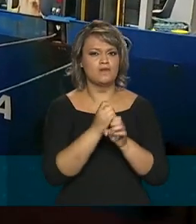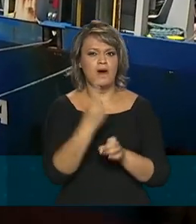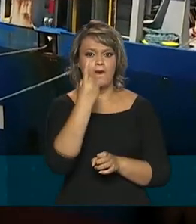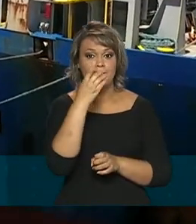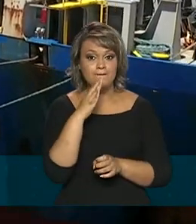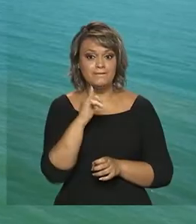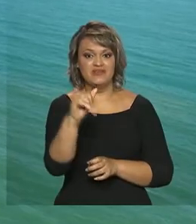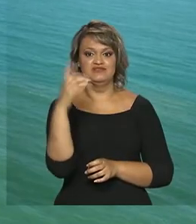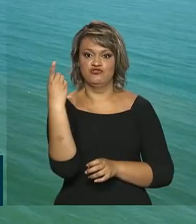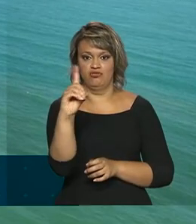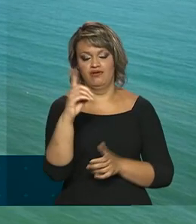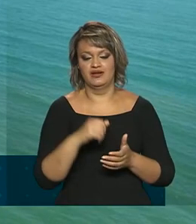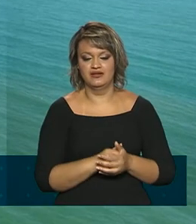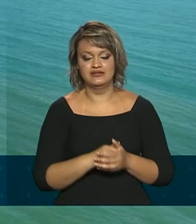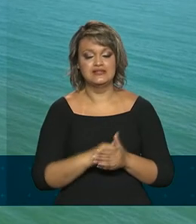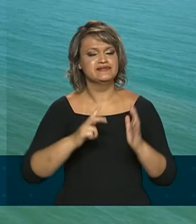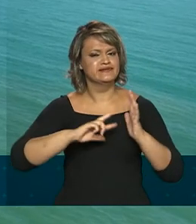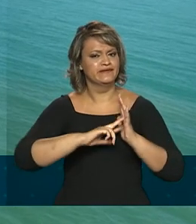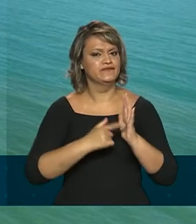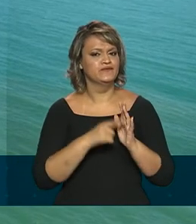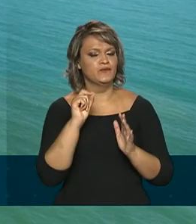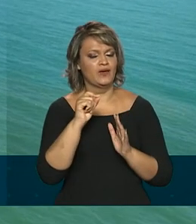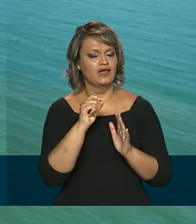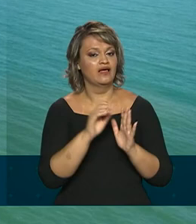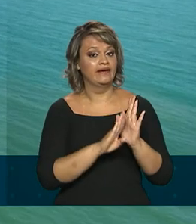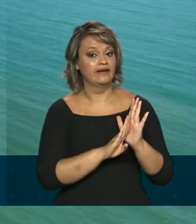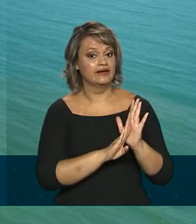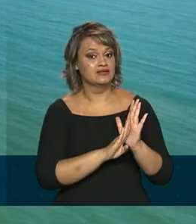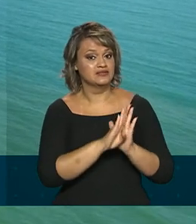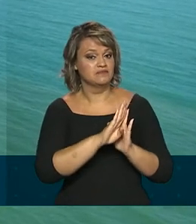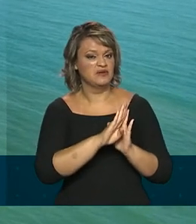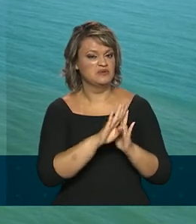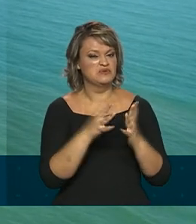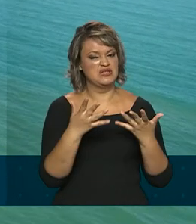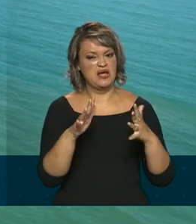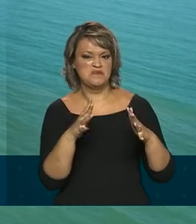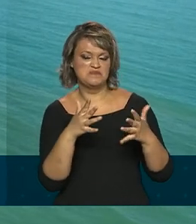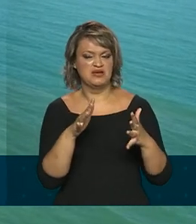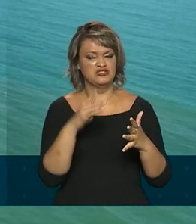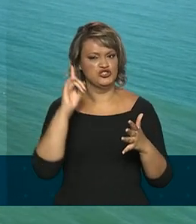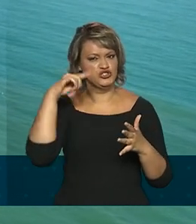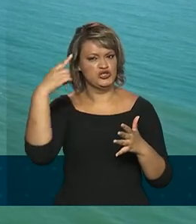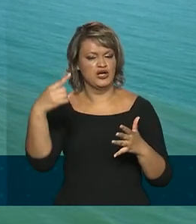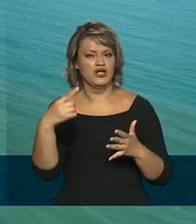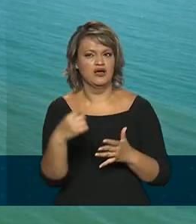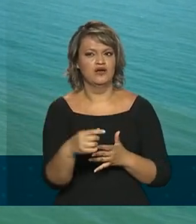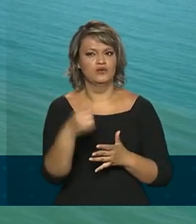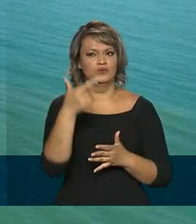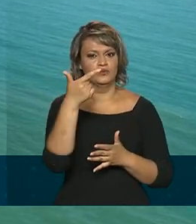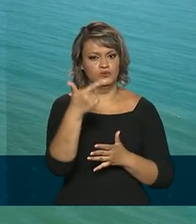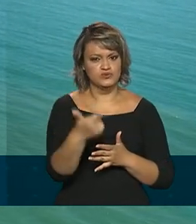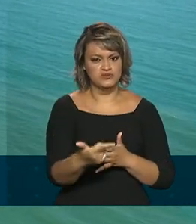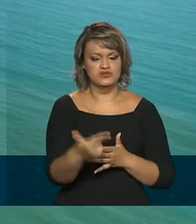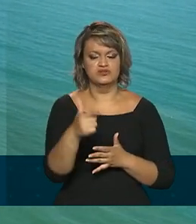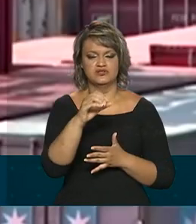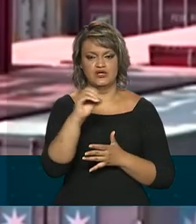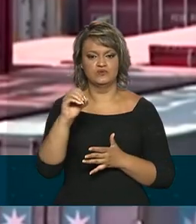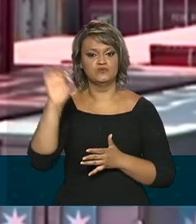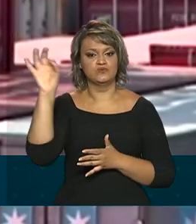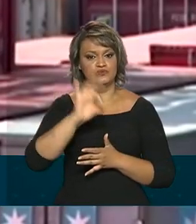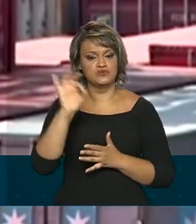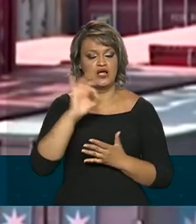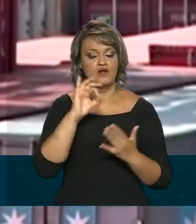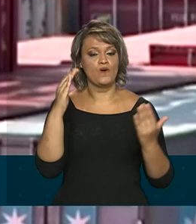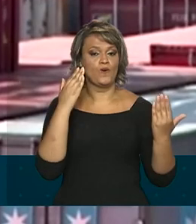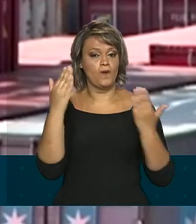bilhão de dólares O que representa um crescimento pela média diária de quase duzentos por cento